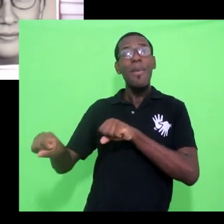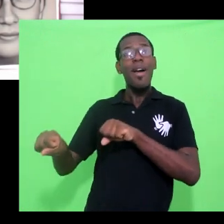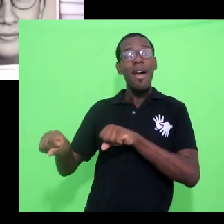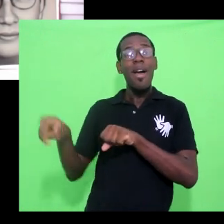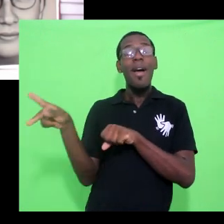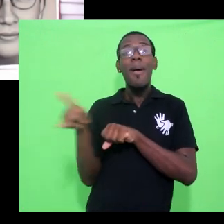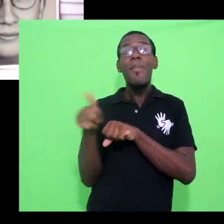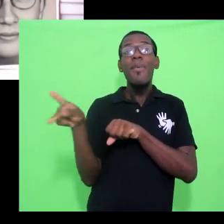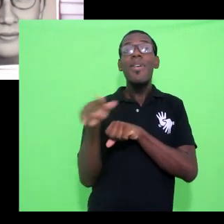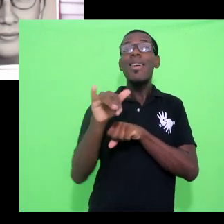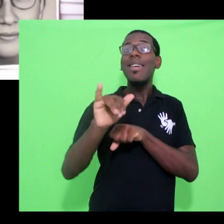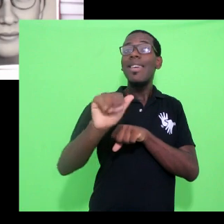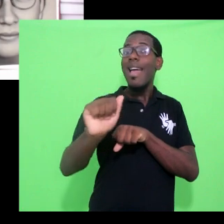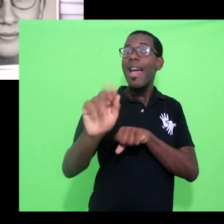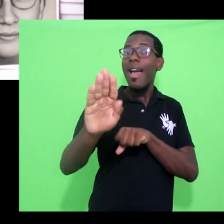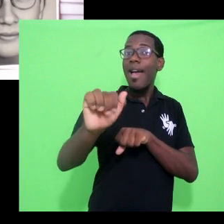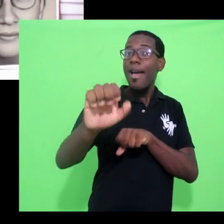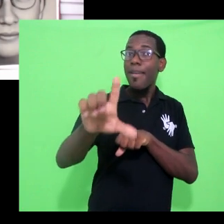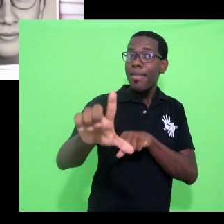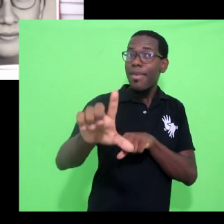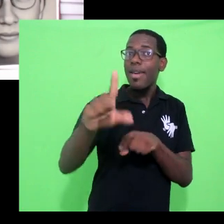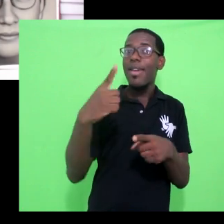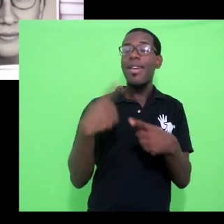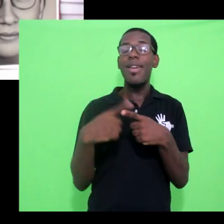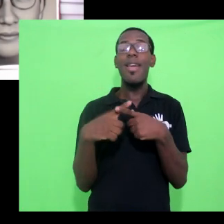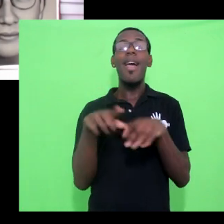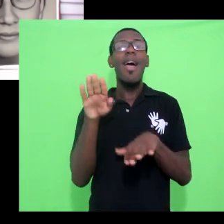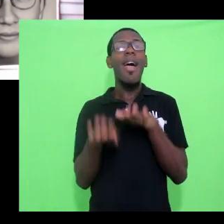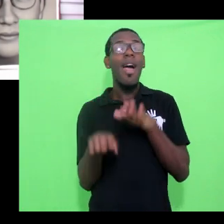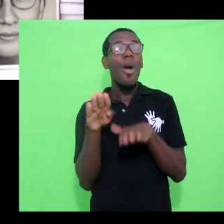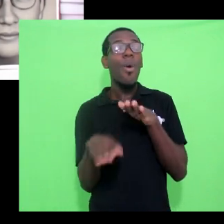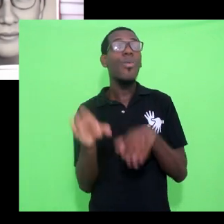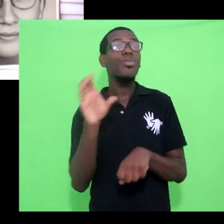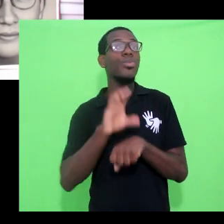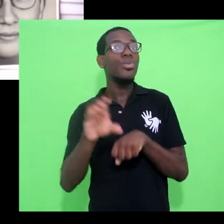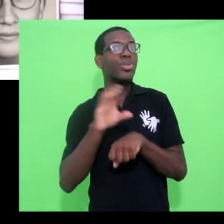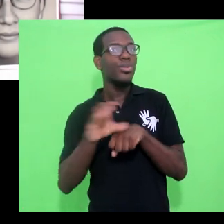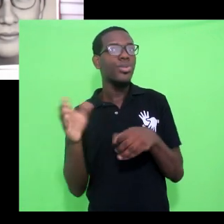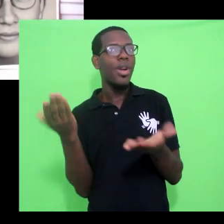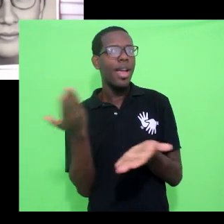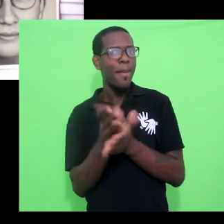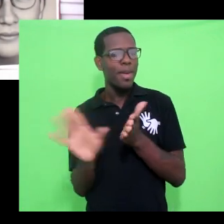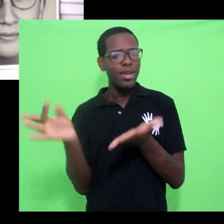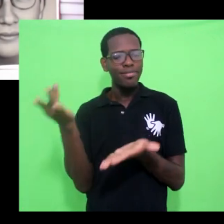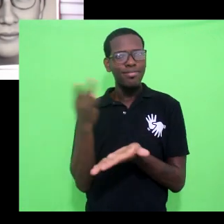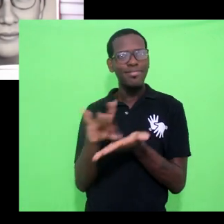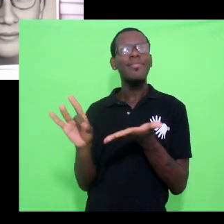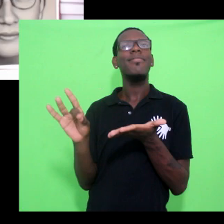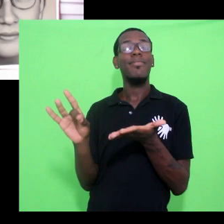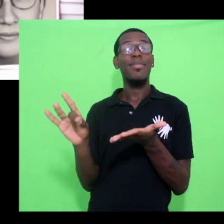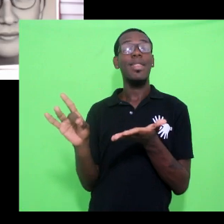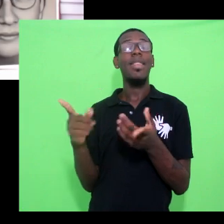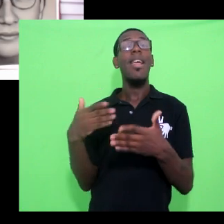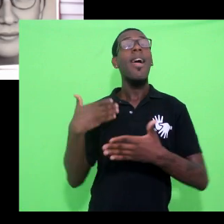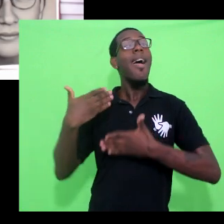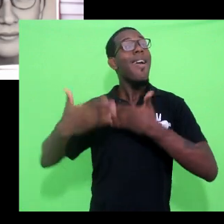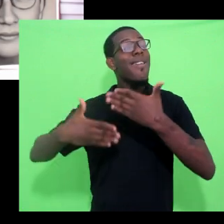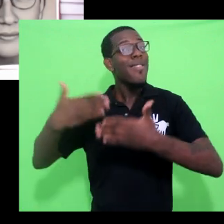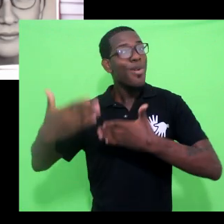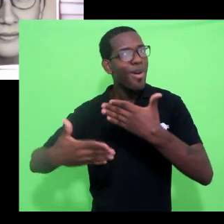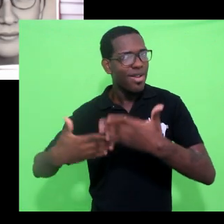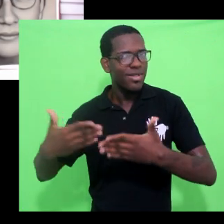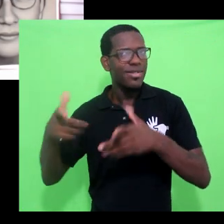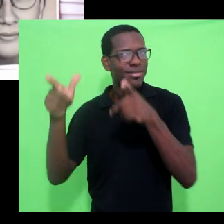Jandira, resolveram criar, né, uma dinâmica de formar pessoas no IAB. E nisso